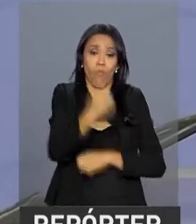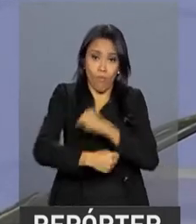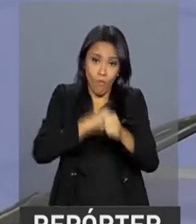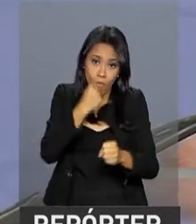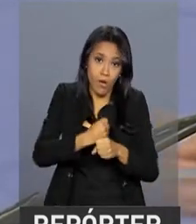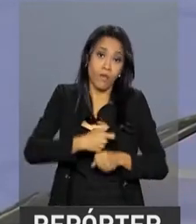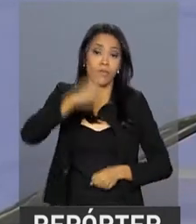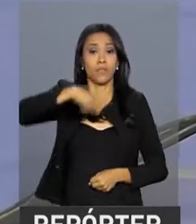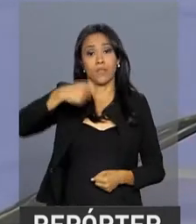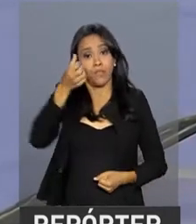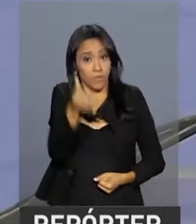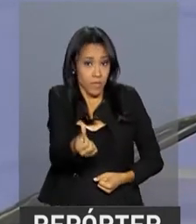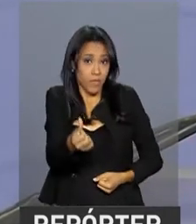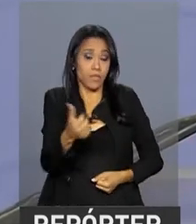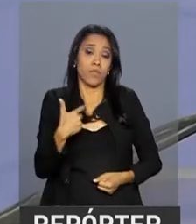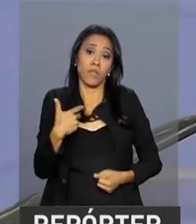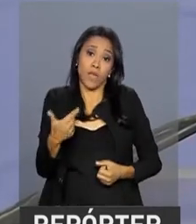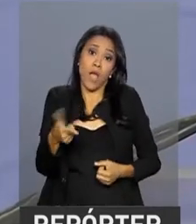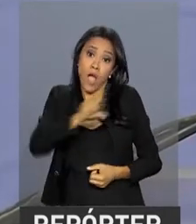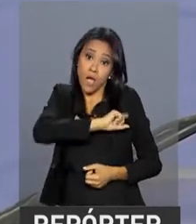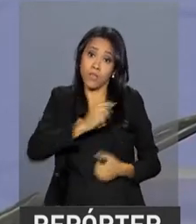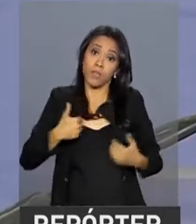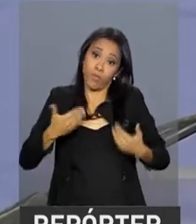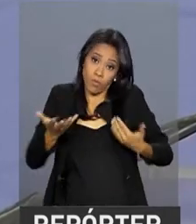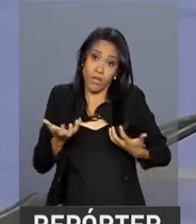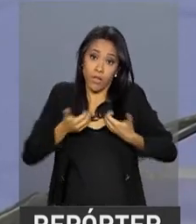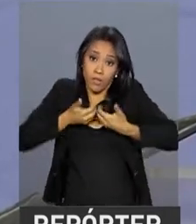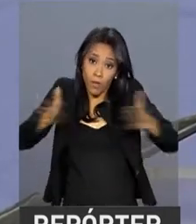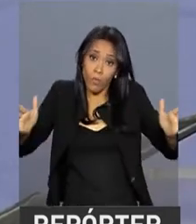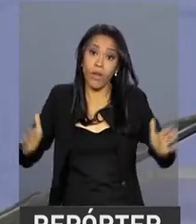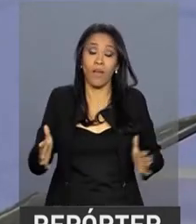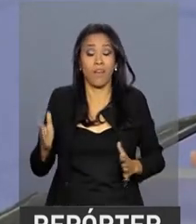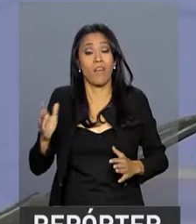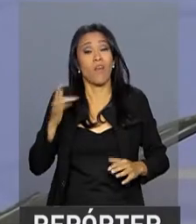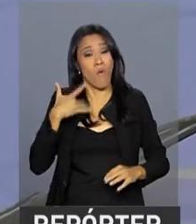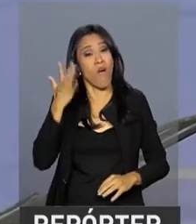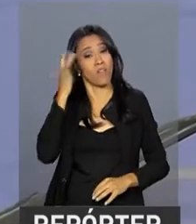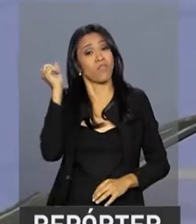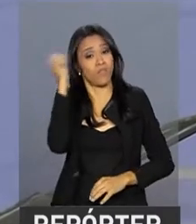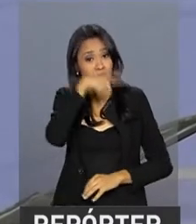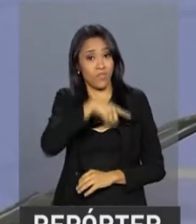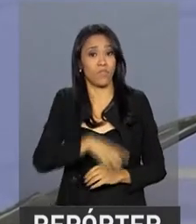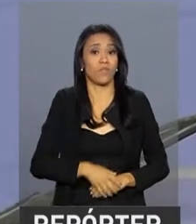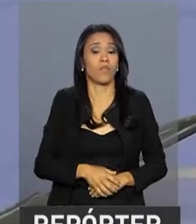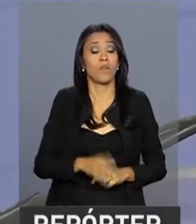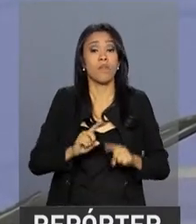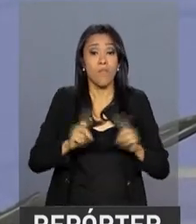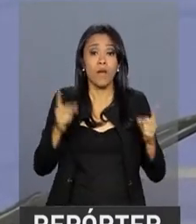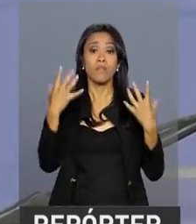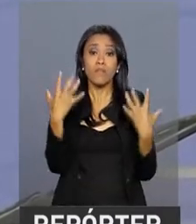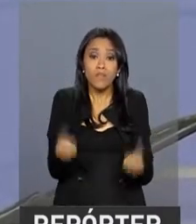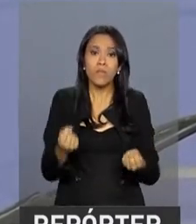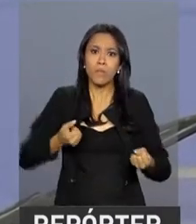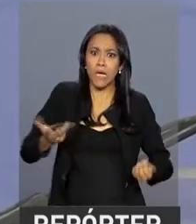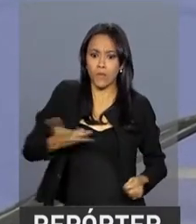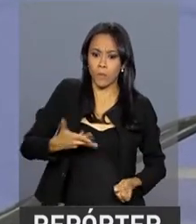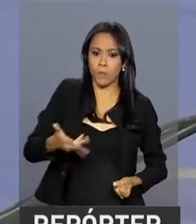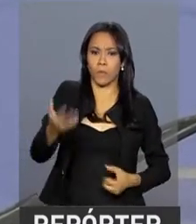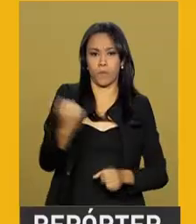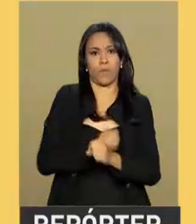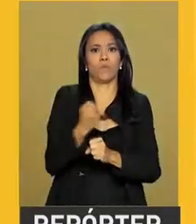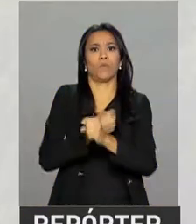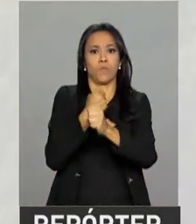final do meu governo eu pudesse inaugurá lo acho que é difícil é difícil mas nós temos que agilizar lá com esse